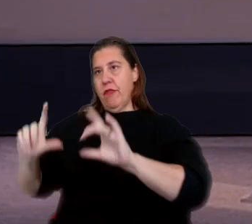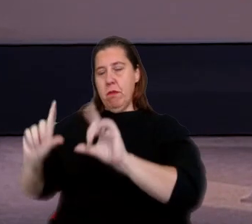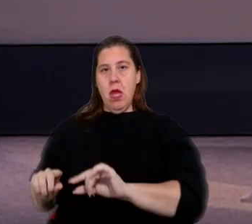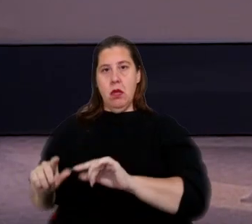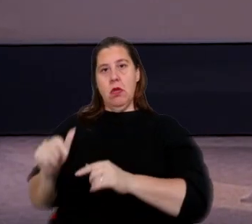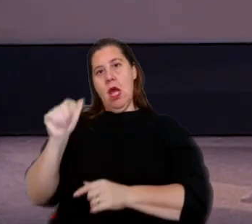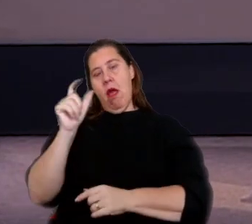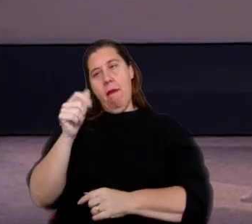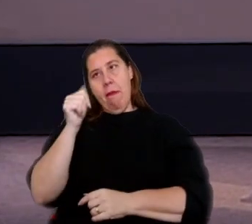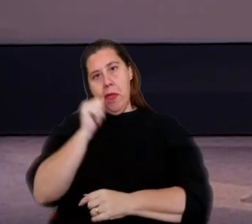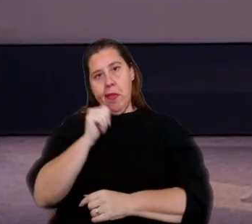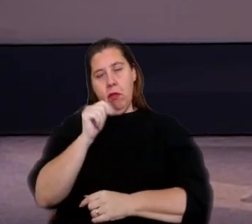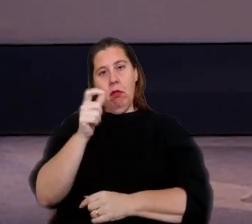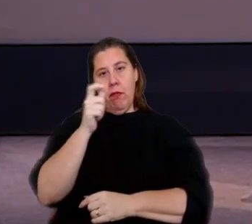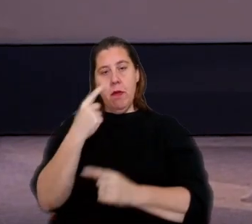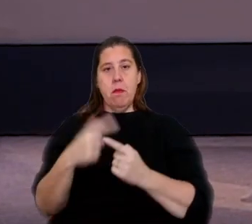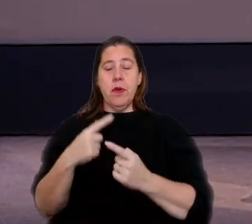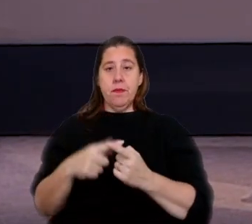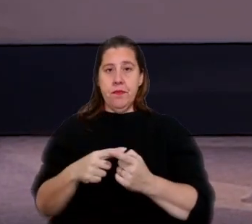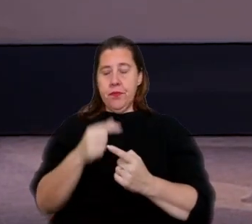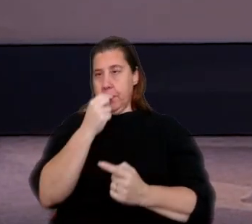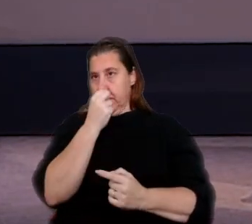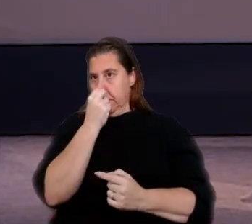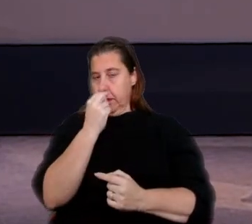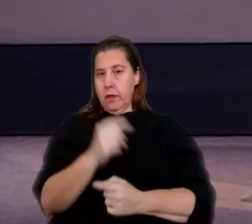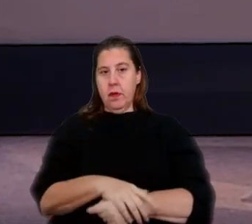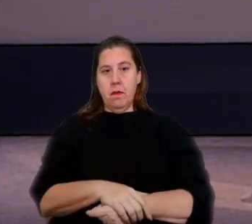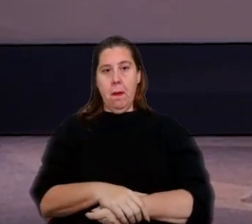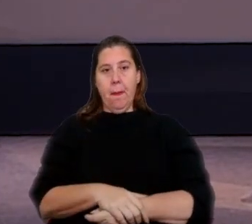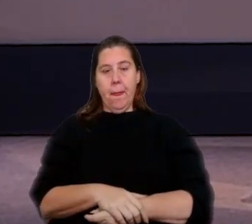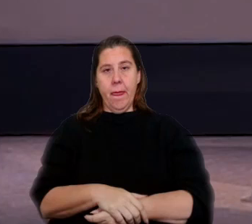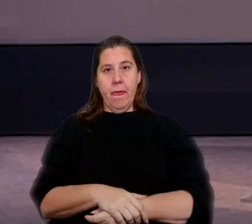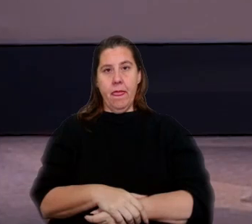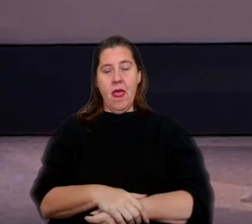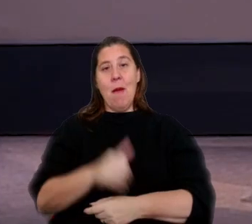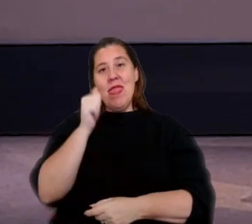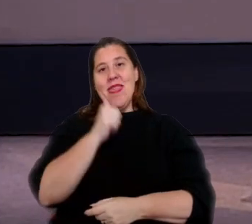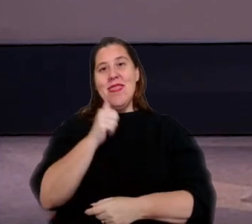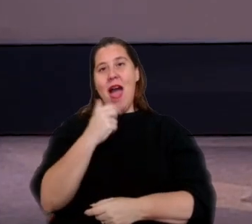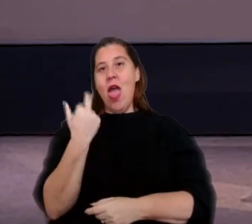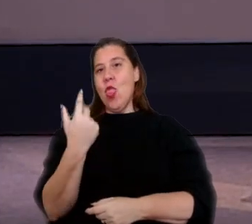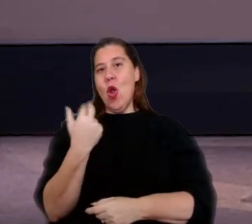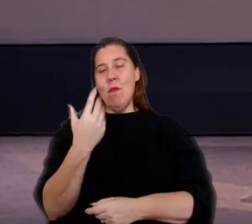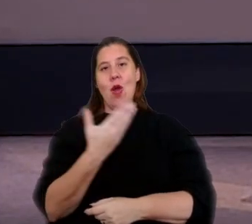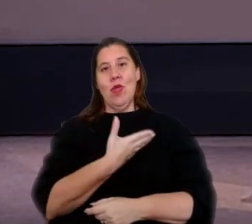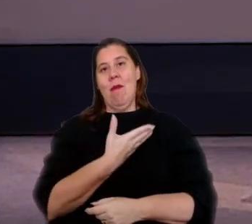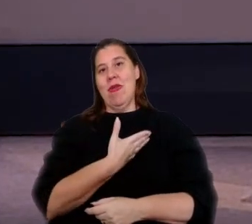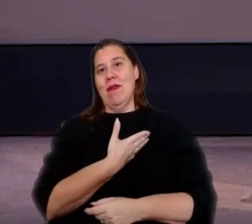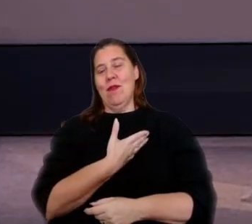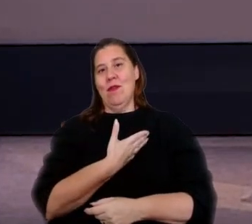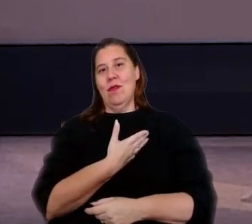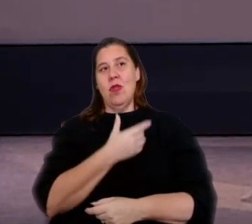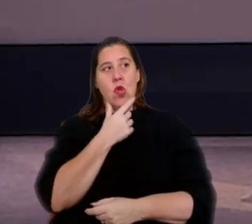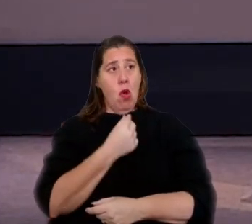meninas é interessante, porque para muitos homens gays, justamente a amizade feminina é a base de apoio que as crianças têm na escola, que